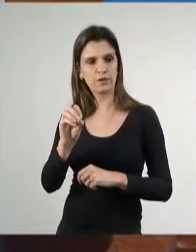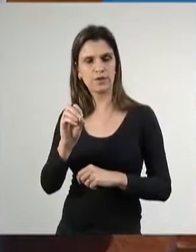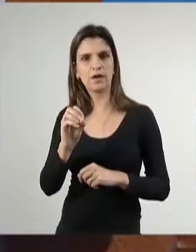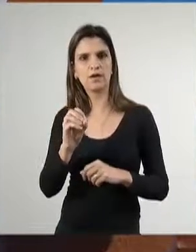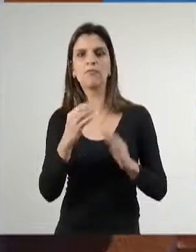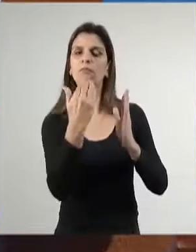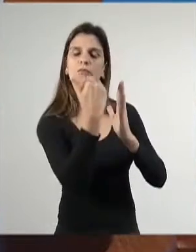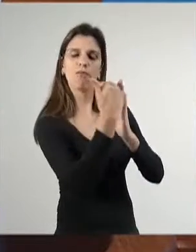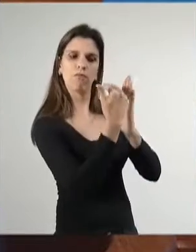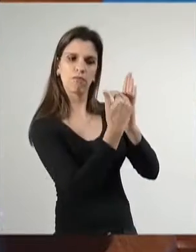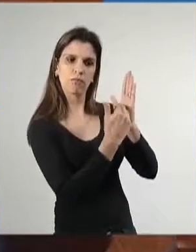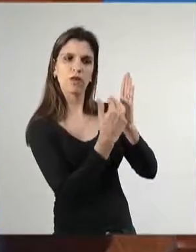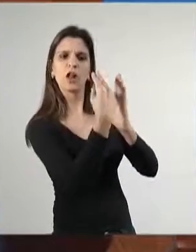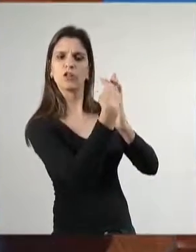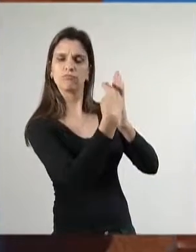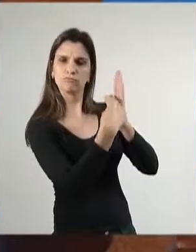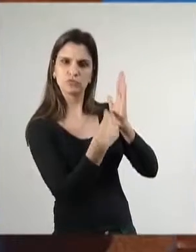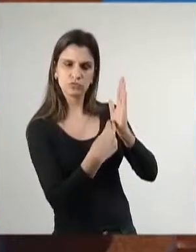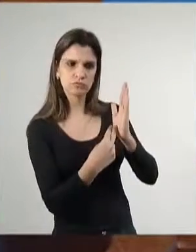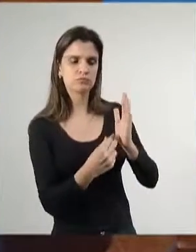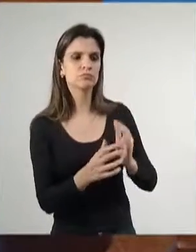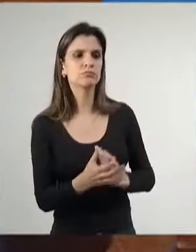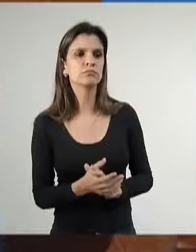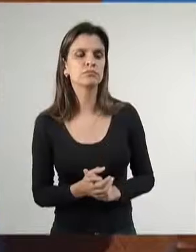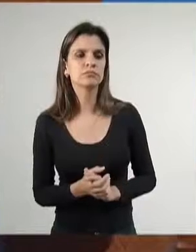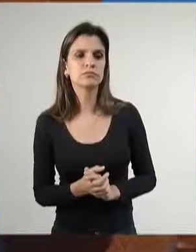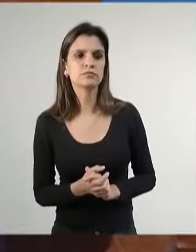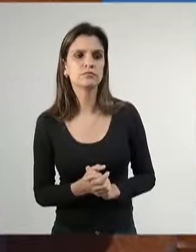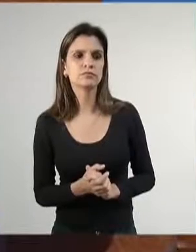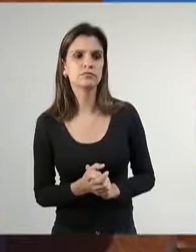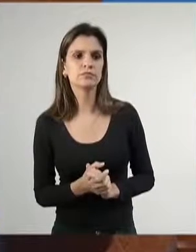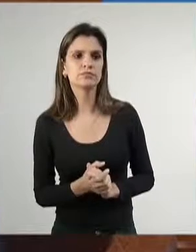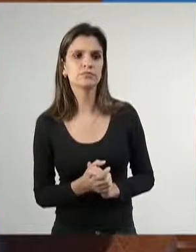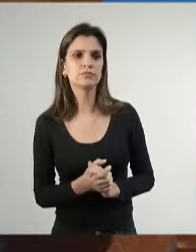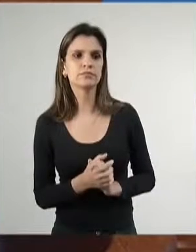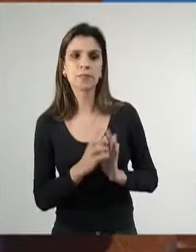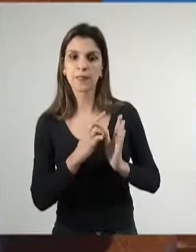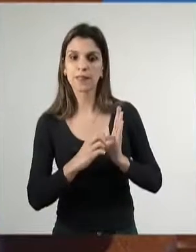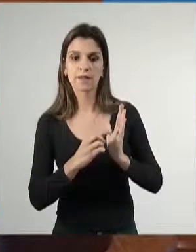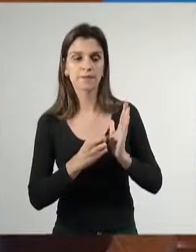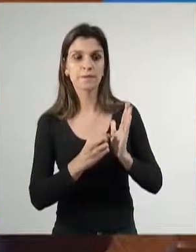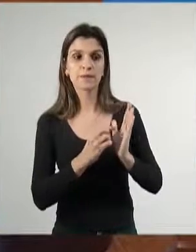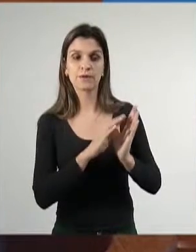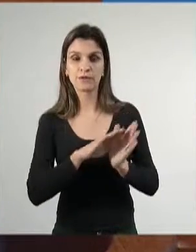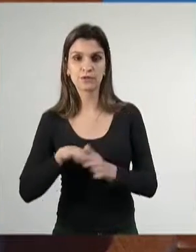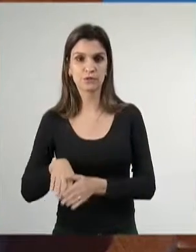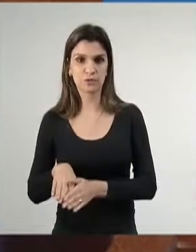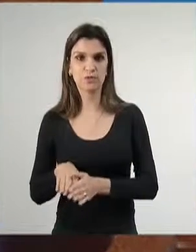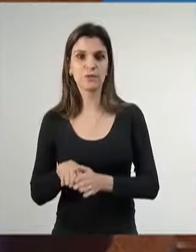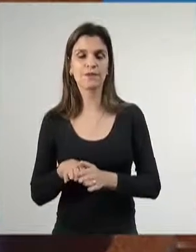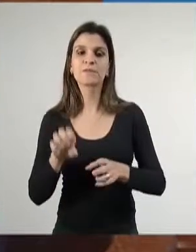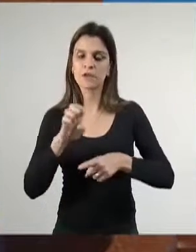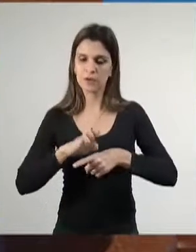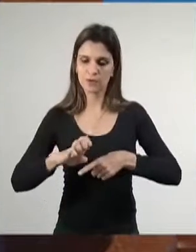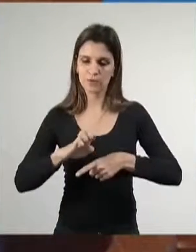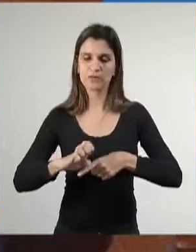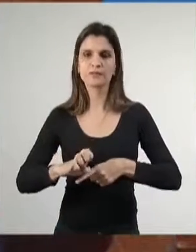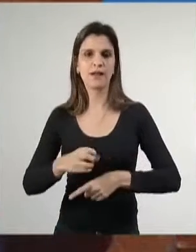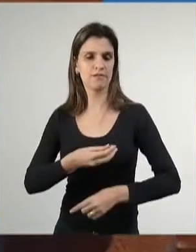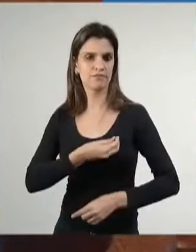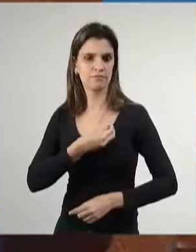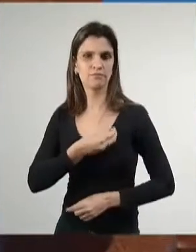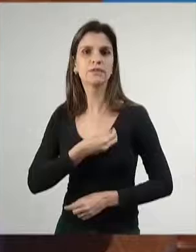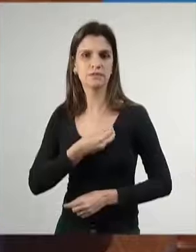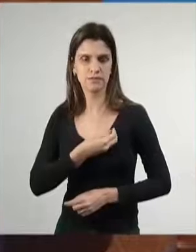parágrafo 1º do artigo 24, e que tal incumbência não exclui a competência suplementar do Estado, está lá no parágrafo 2º